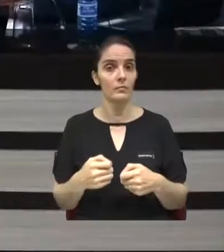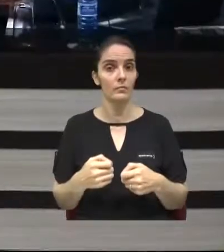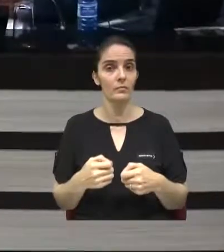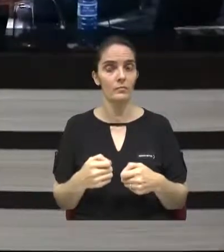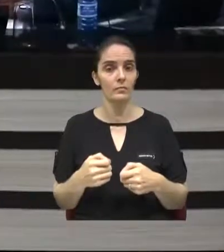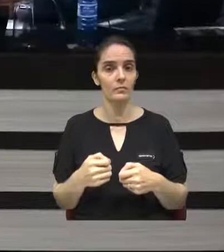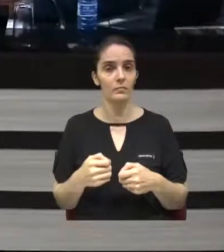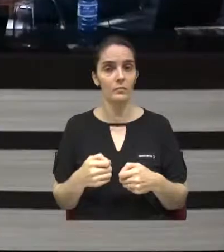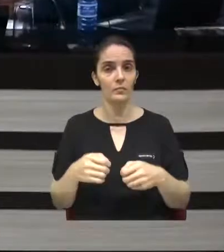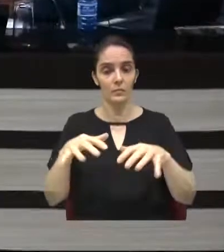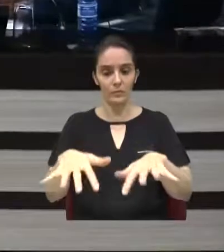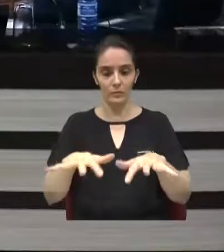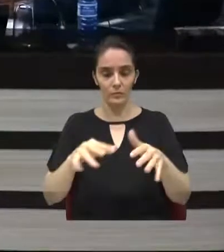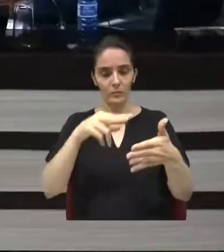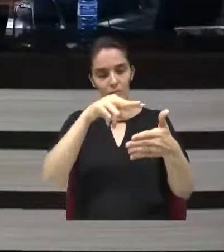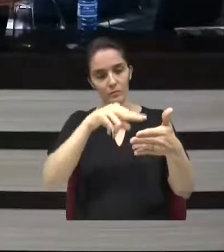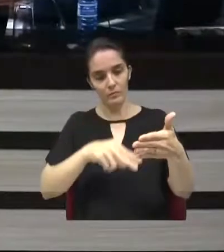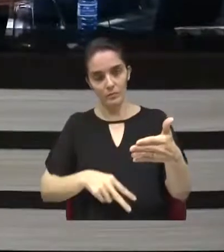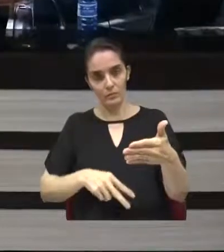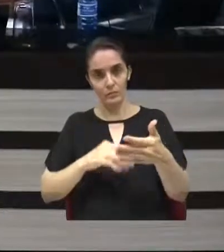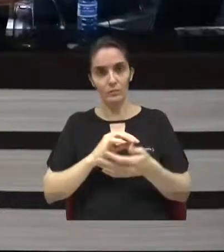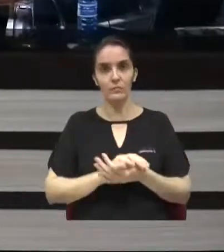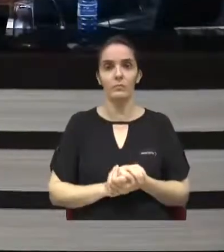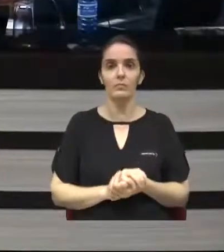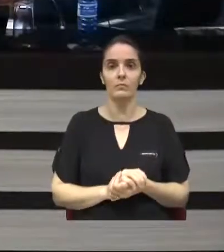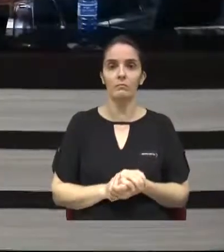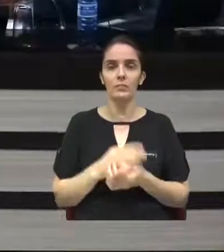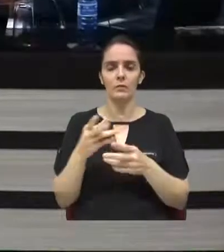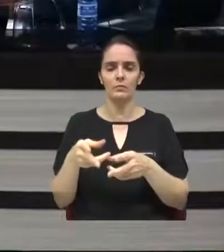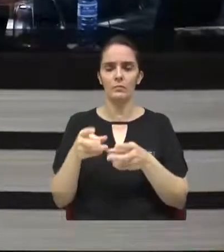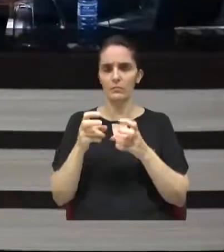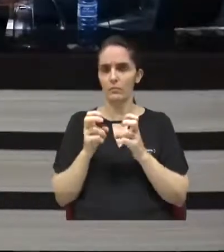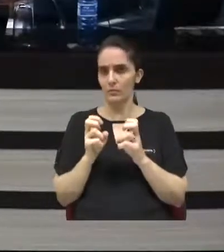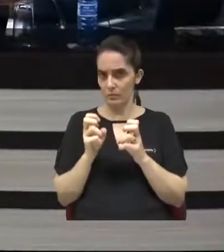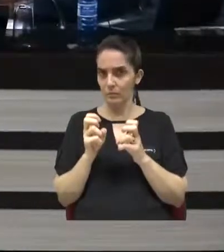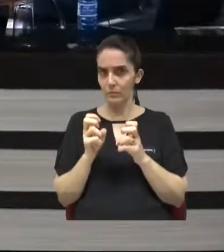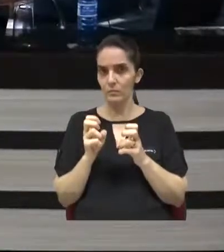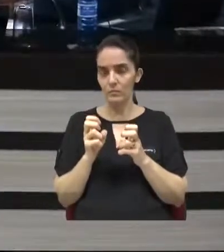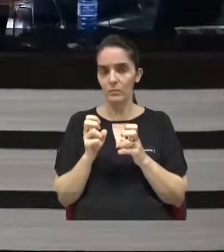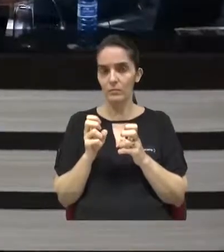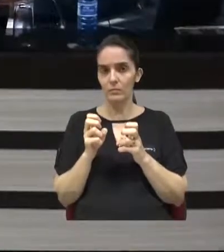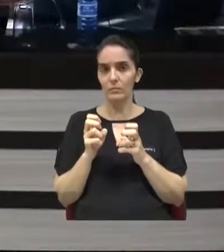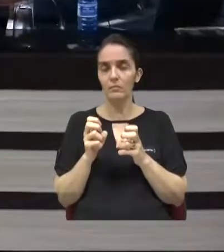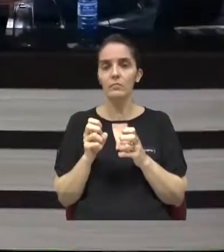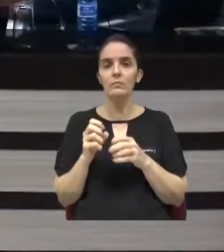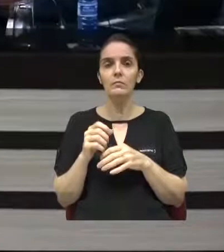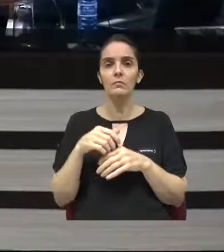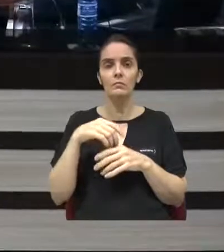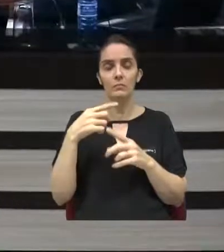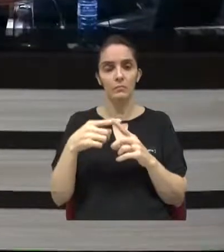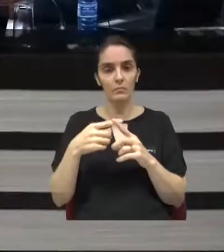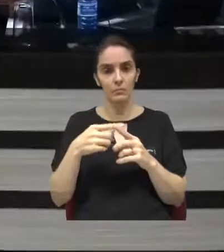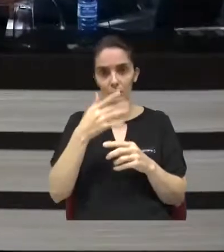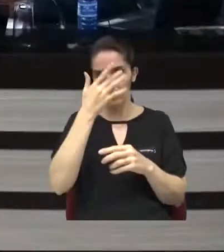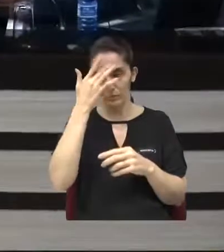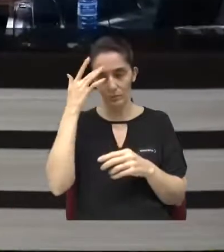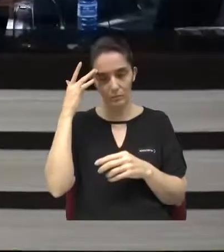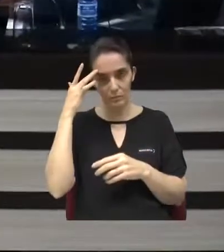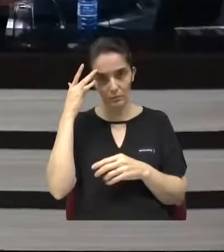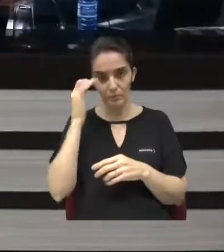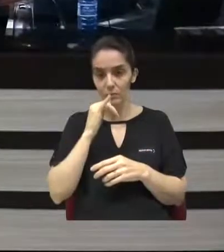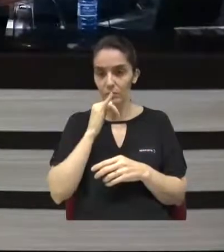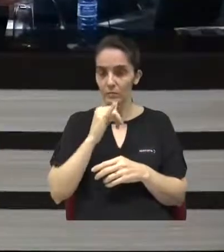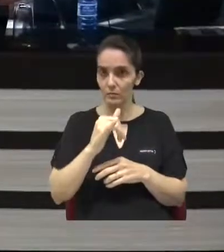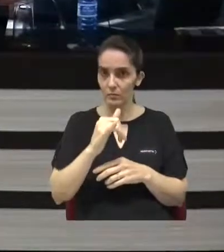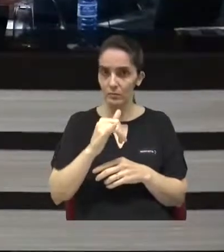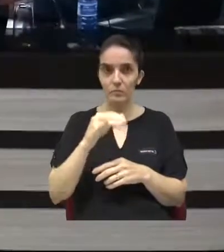pelo plenário. Verificando aqueles autos, tem-se por certo que o denunciante André Rodrigues Heleno é servidor